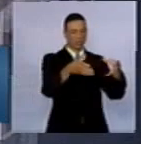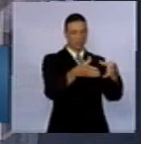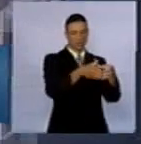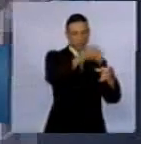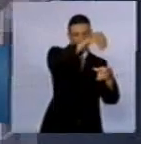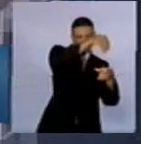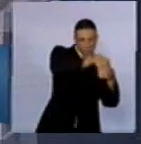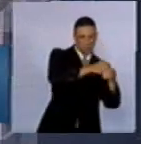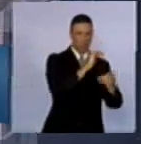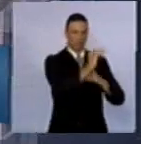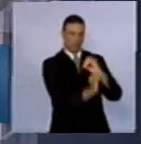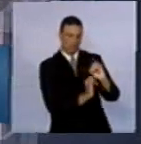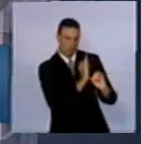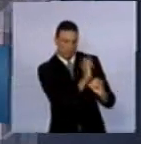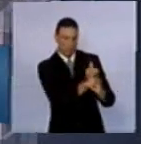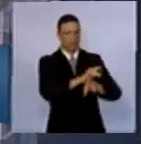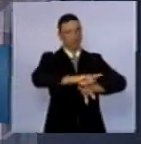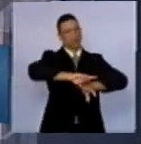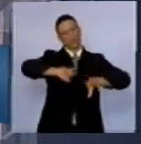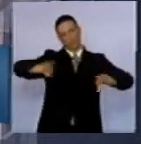própria internet.